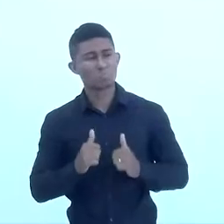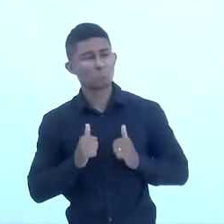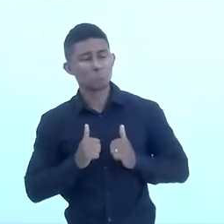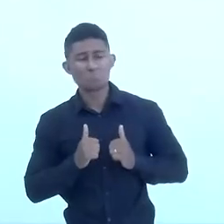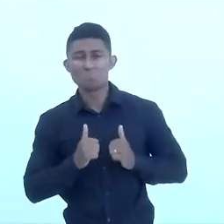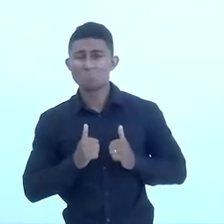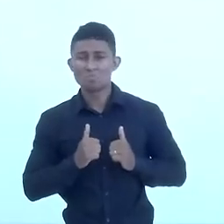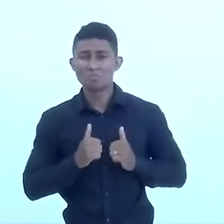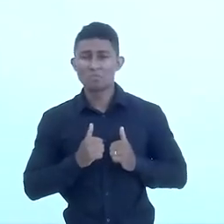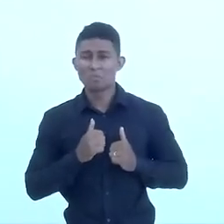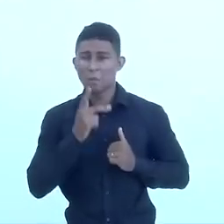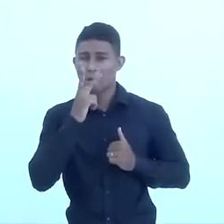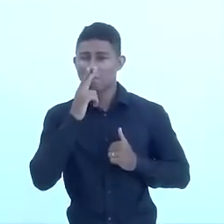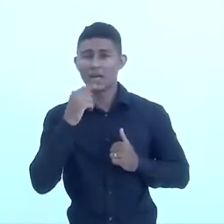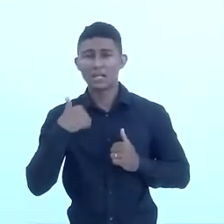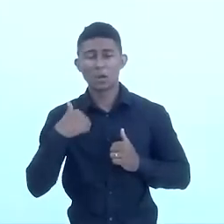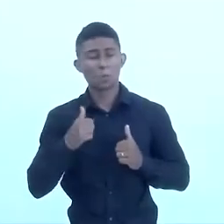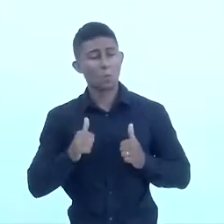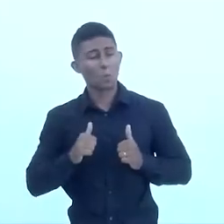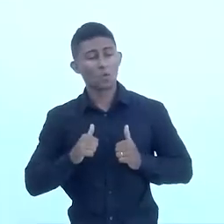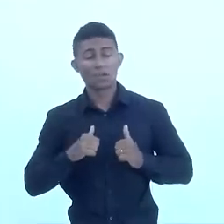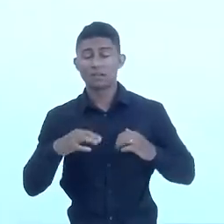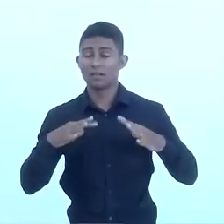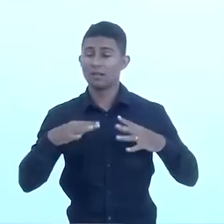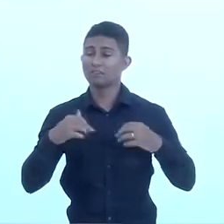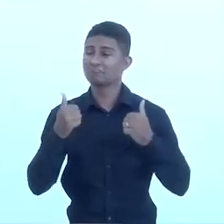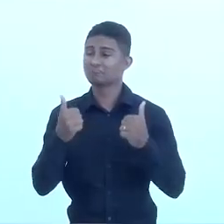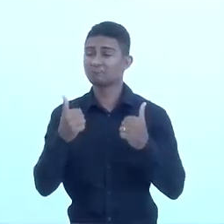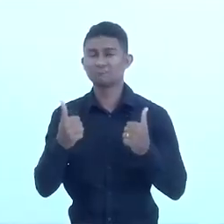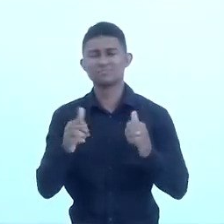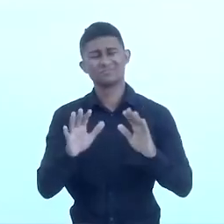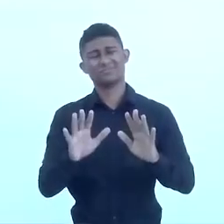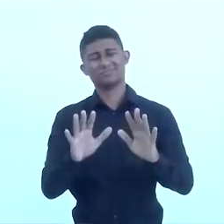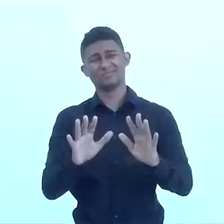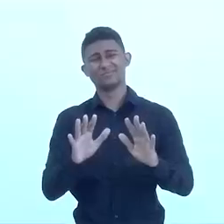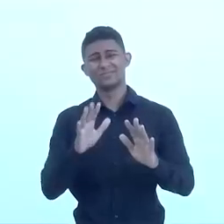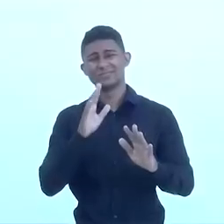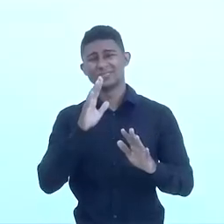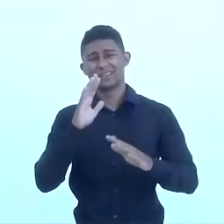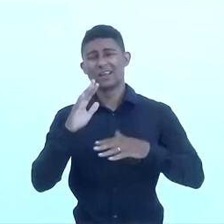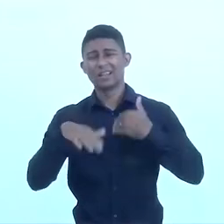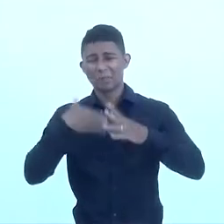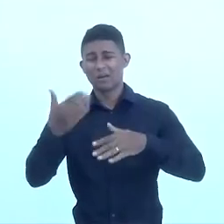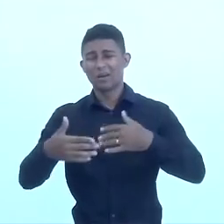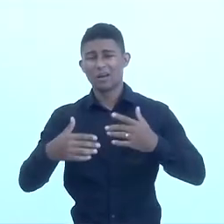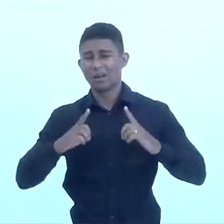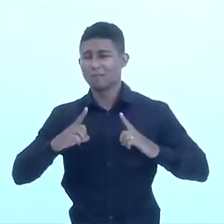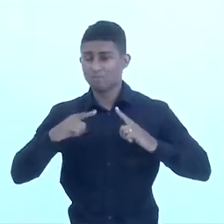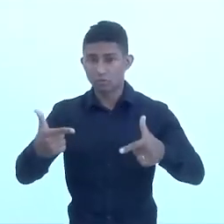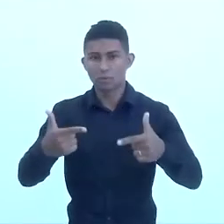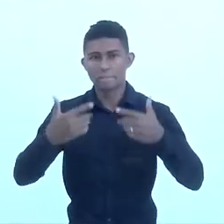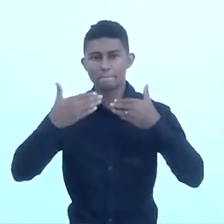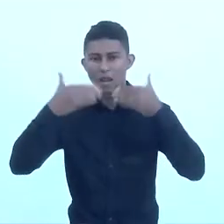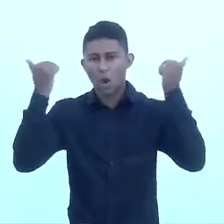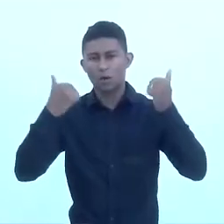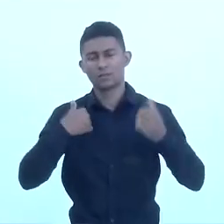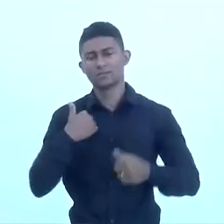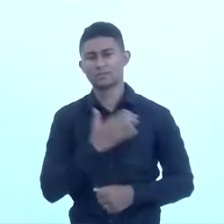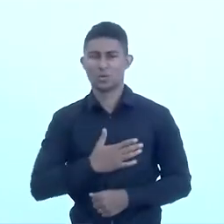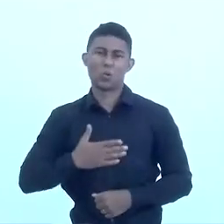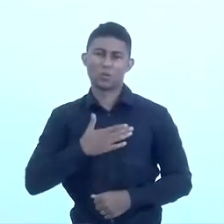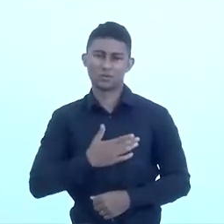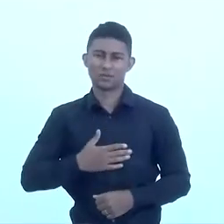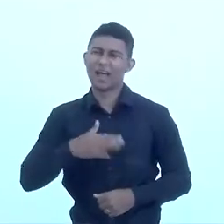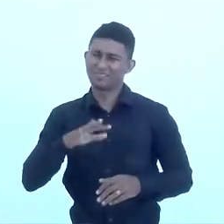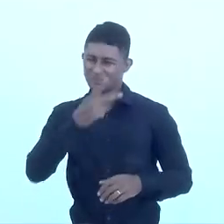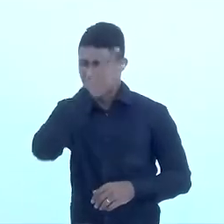Se eu me poupar, se eu não me expuser, fica mais confortável, né? Então, uhum. às vezes, tomo umas cacetadas, mas